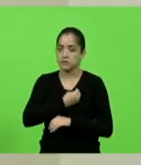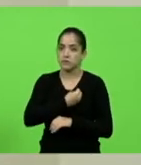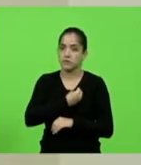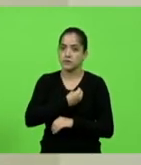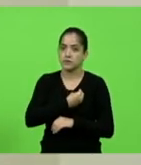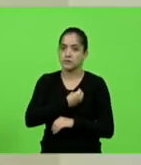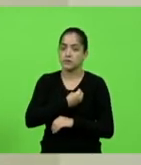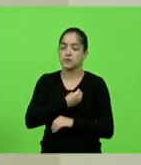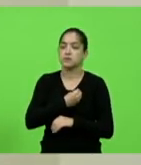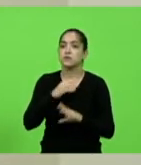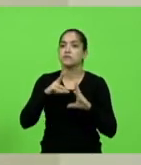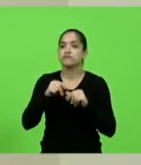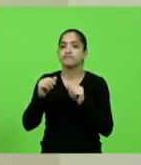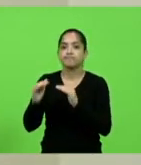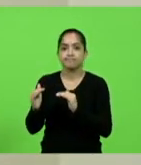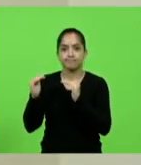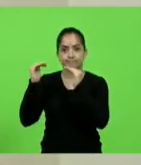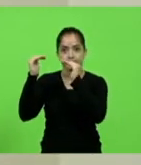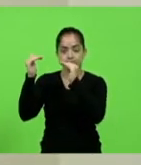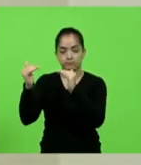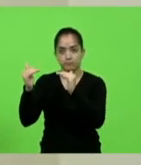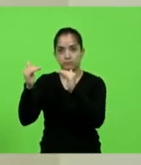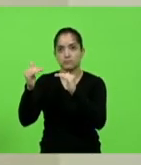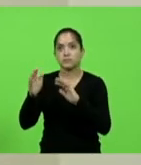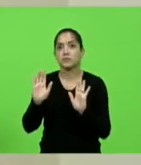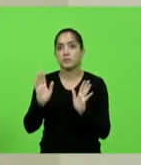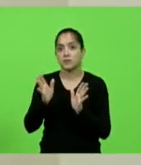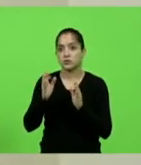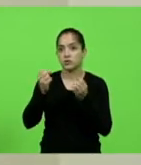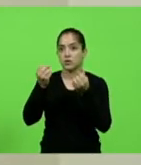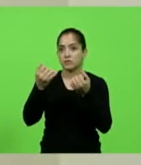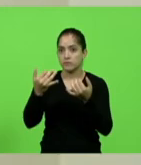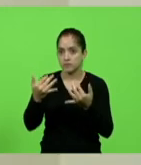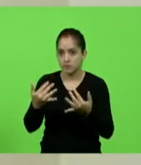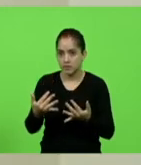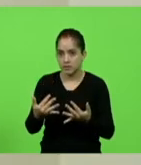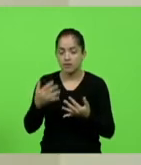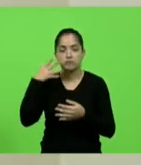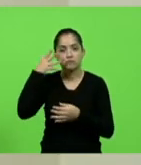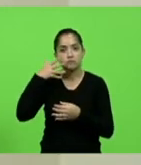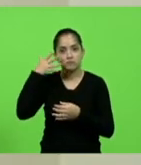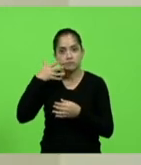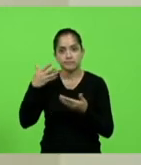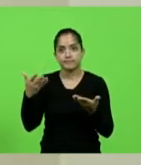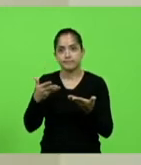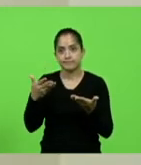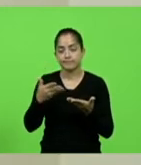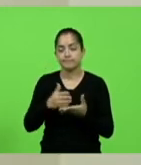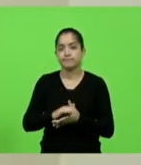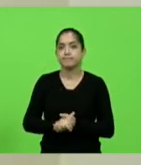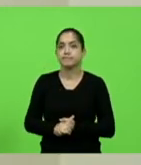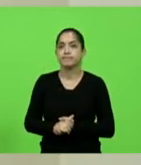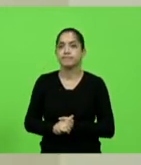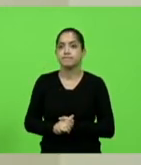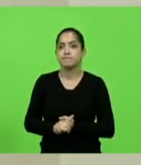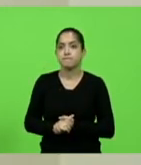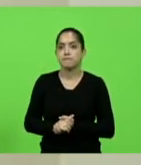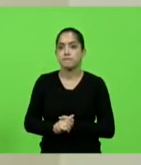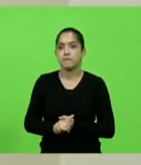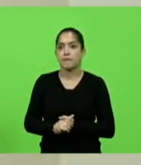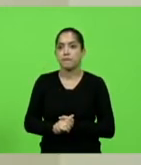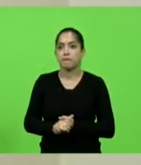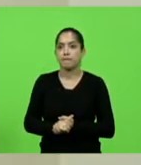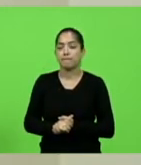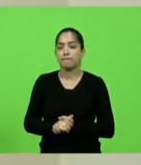a todas as autoridades que já falaram e que falarão após a Undime.